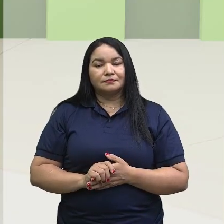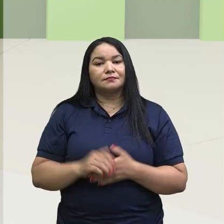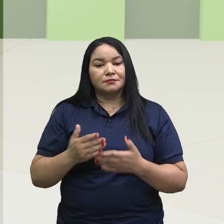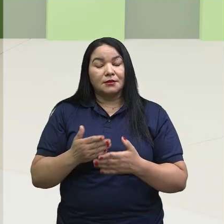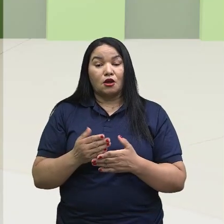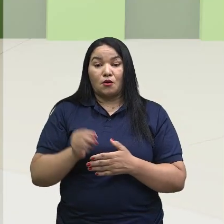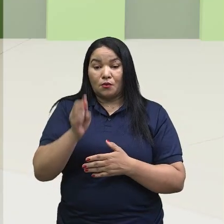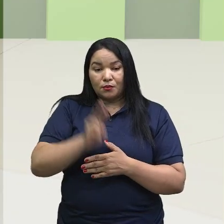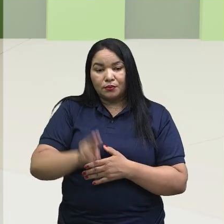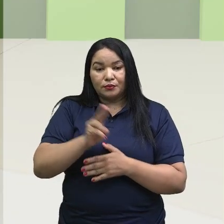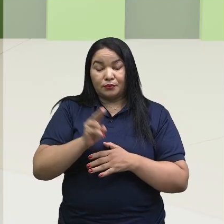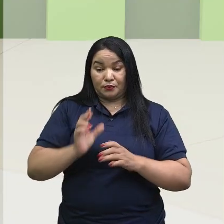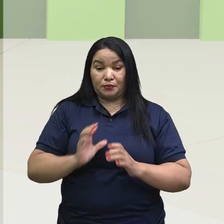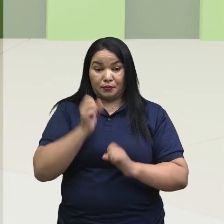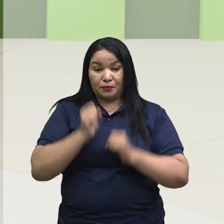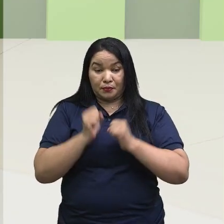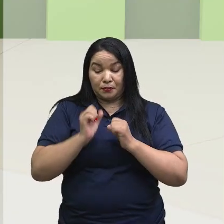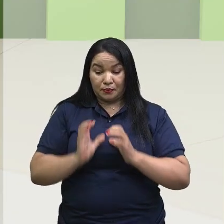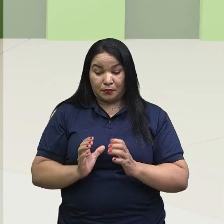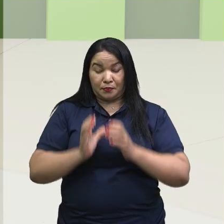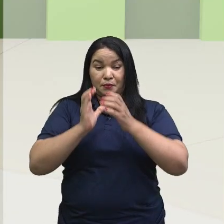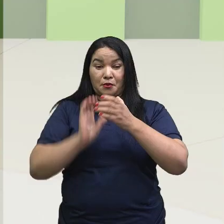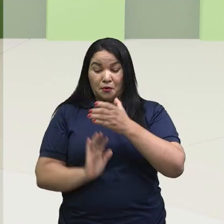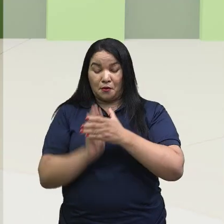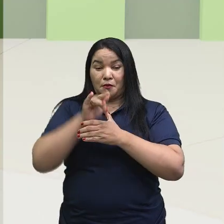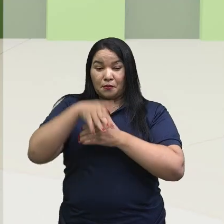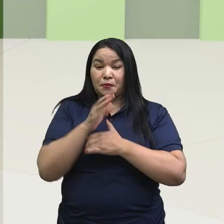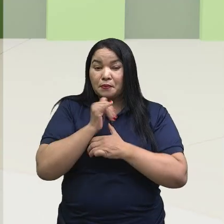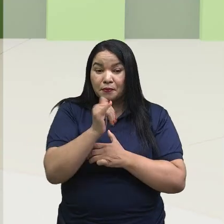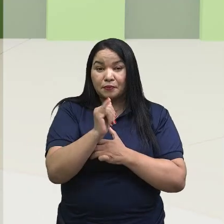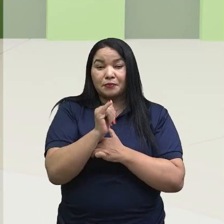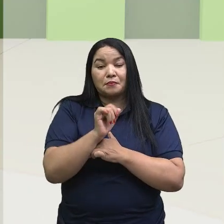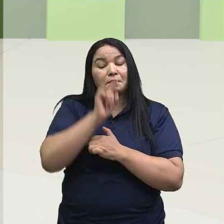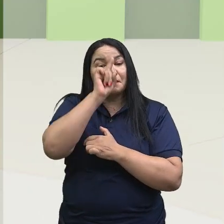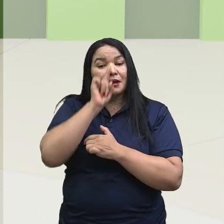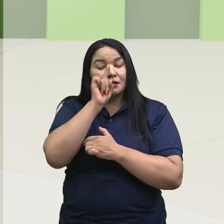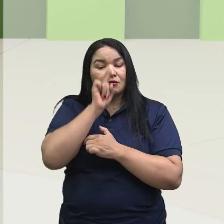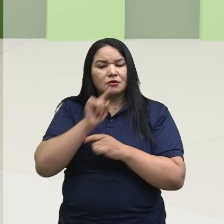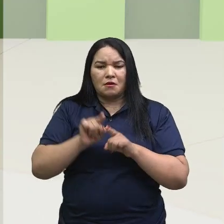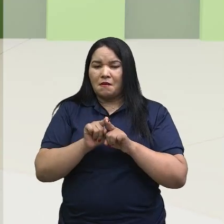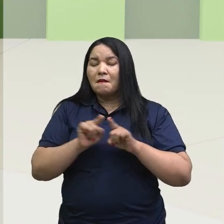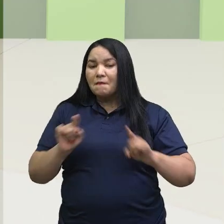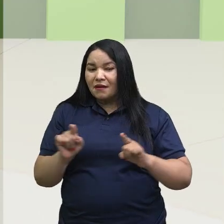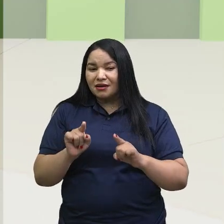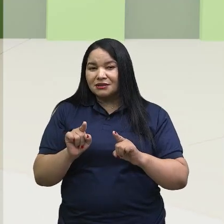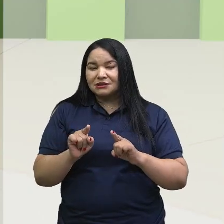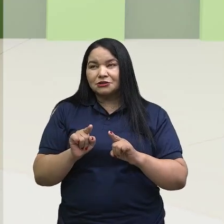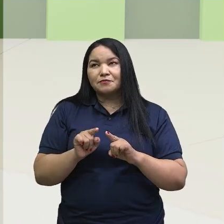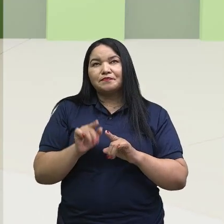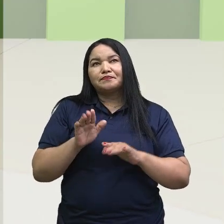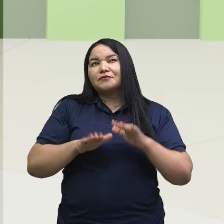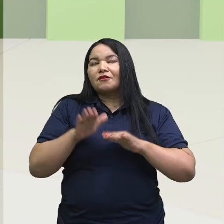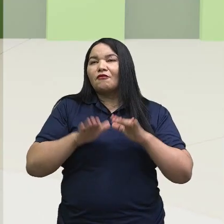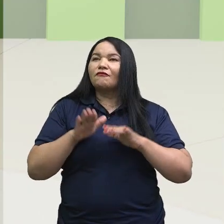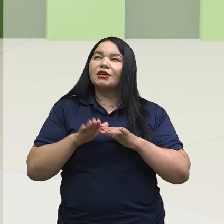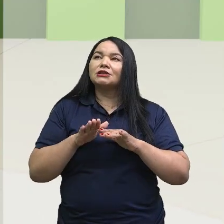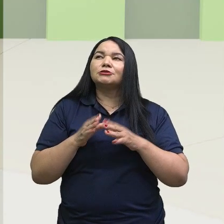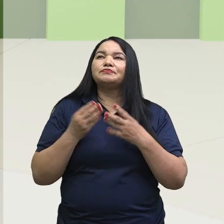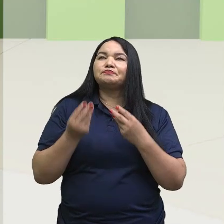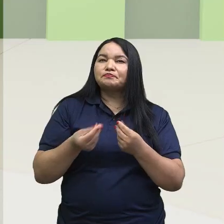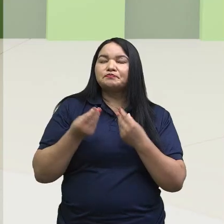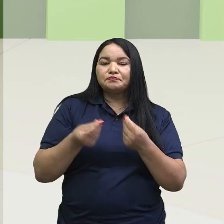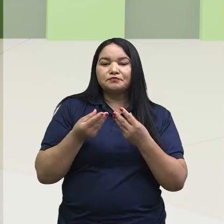usina nuclear é muito perigoso. Ah, professor, mas não é como é que a gente pode dizer? Uma